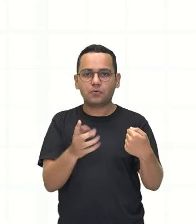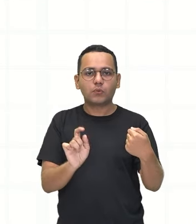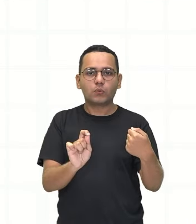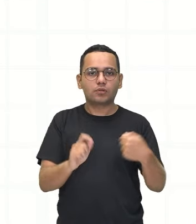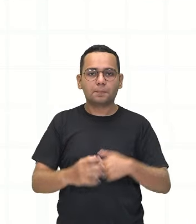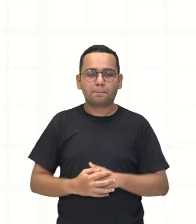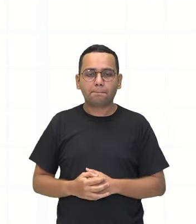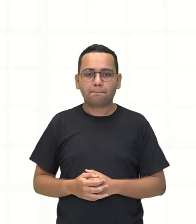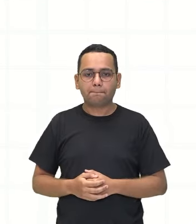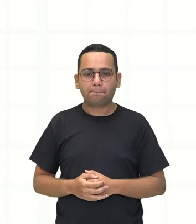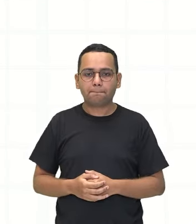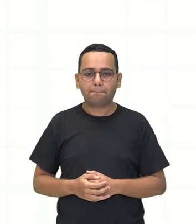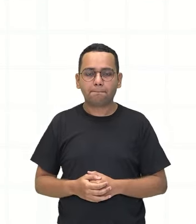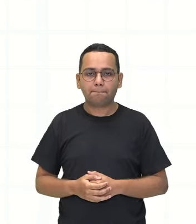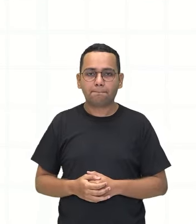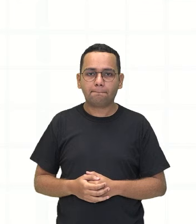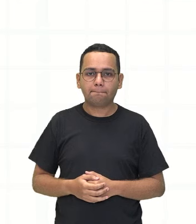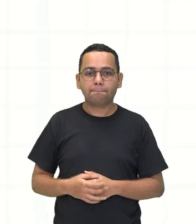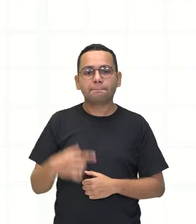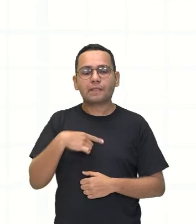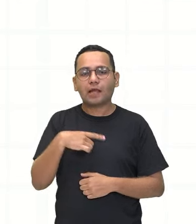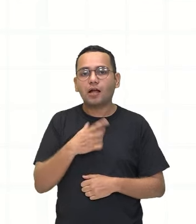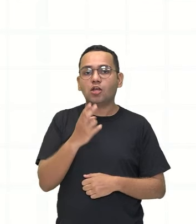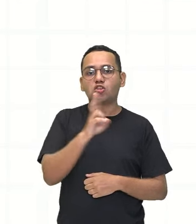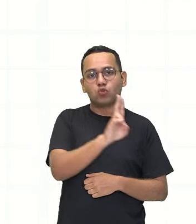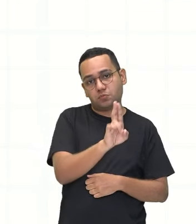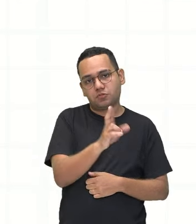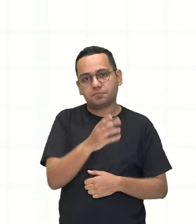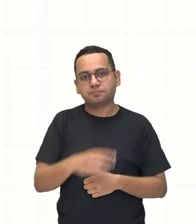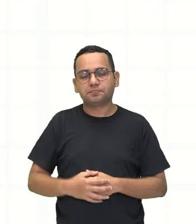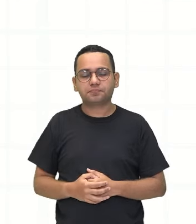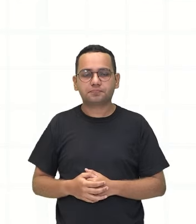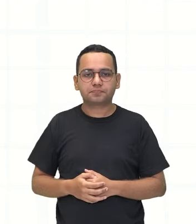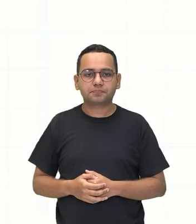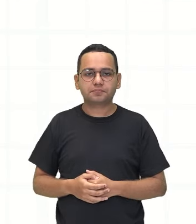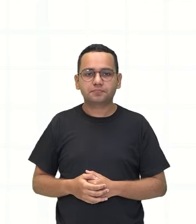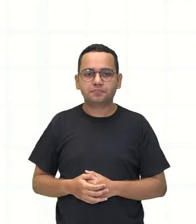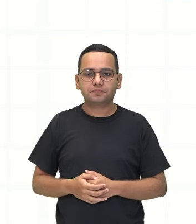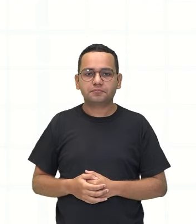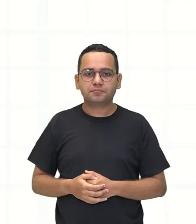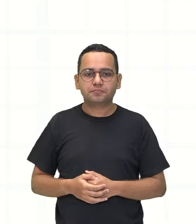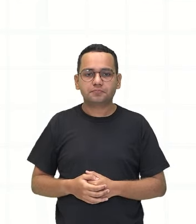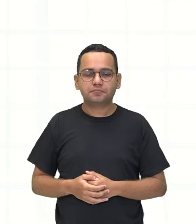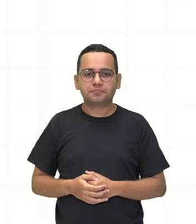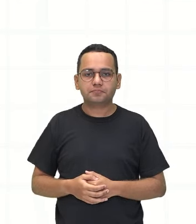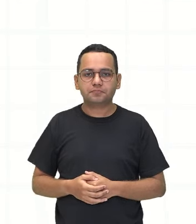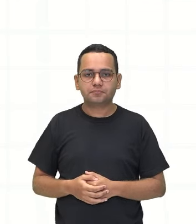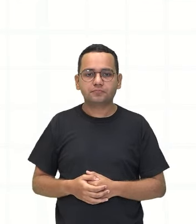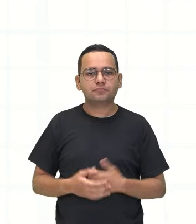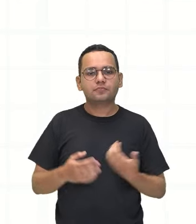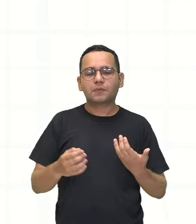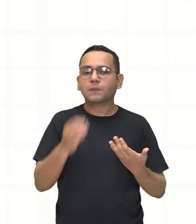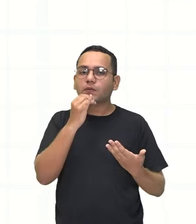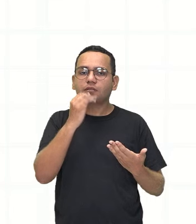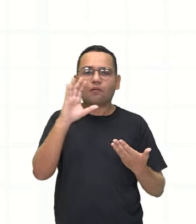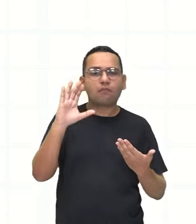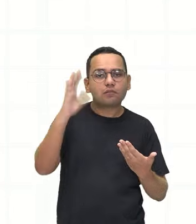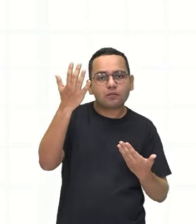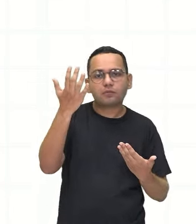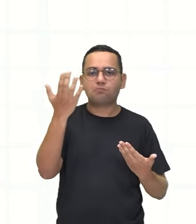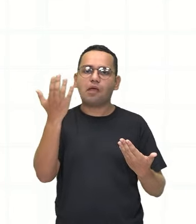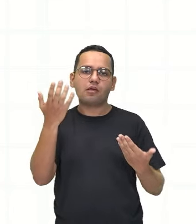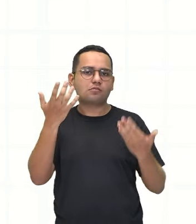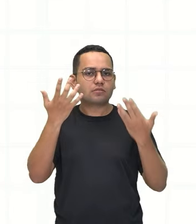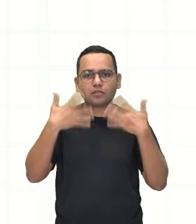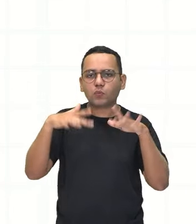vocês, vai haver aí nomes, né? Nós sempre vamos ter que dar nome para os fenômenos da natureza, como chuva, vento,